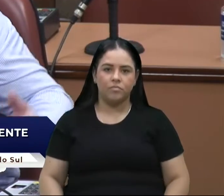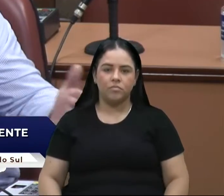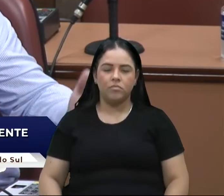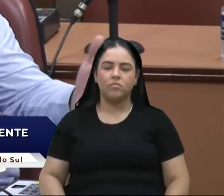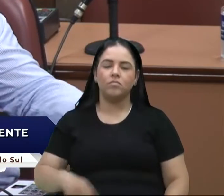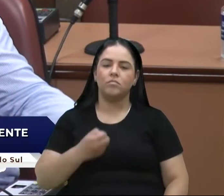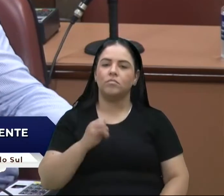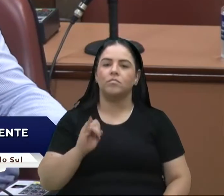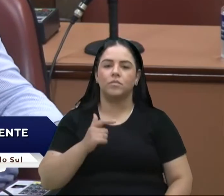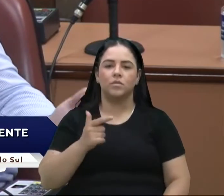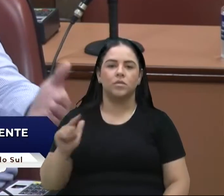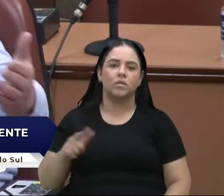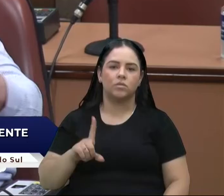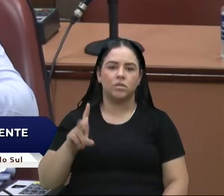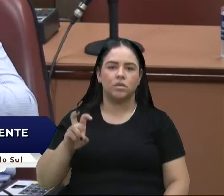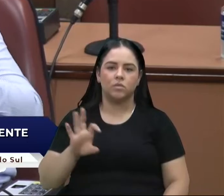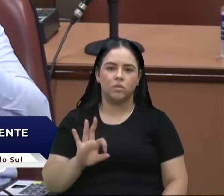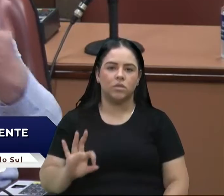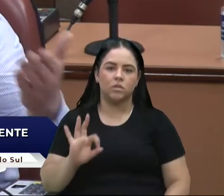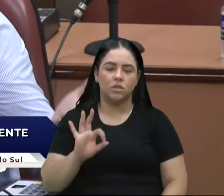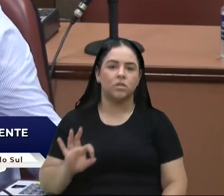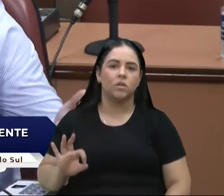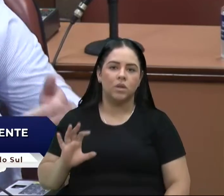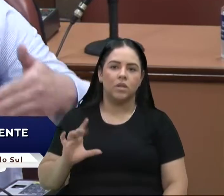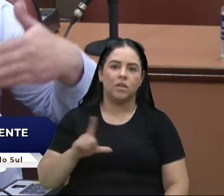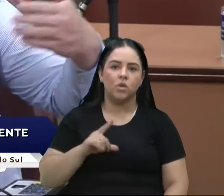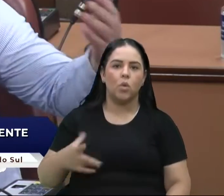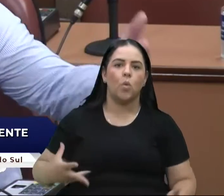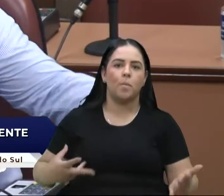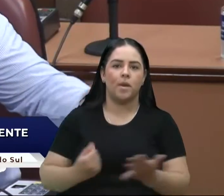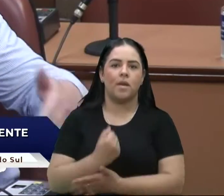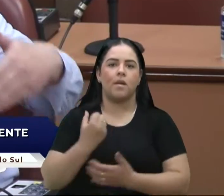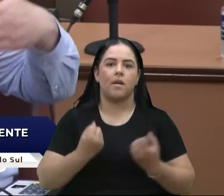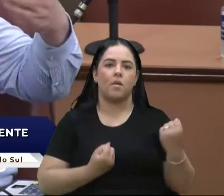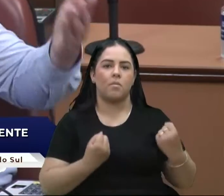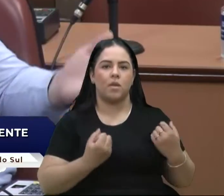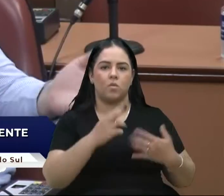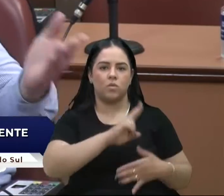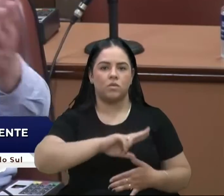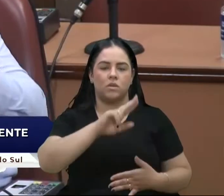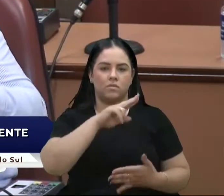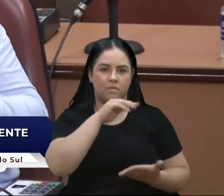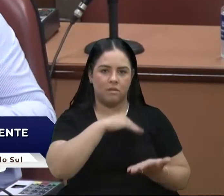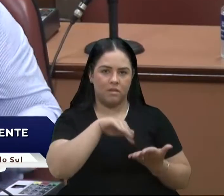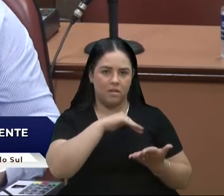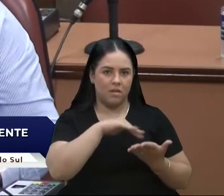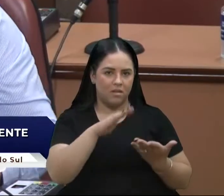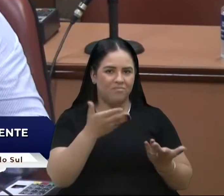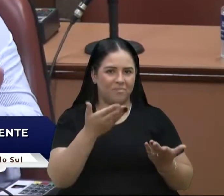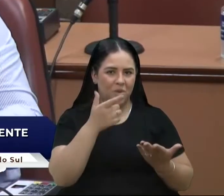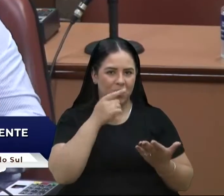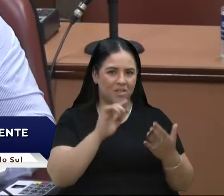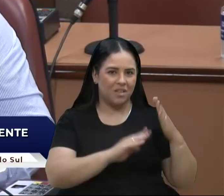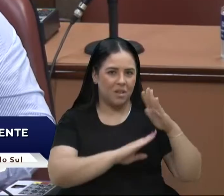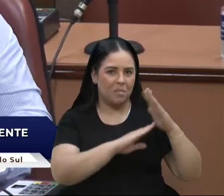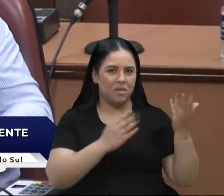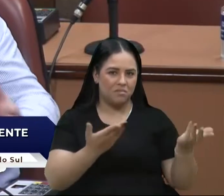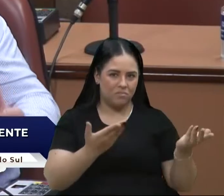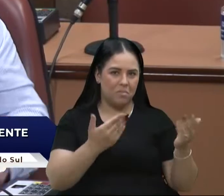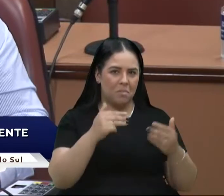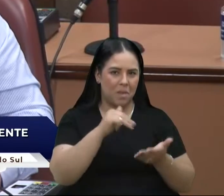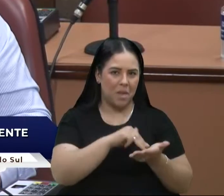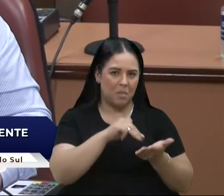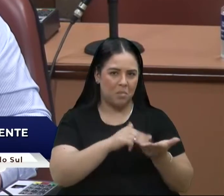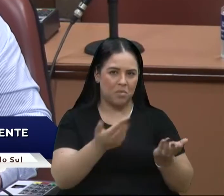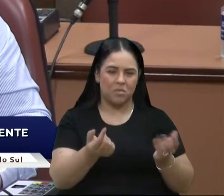investe constitucionalmente os 15% e necessita comprar um carro a uso do secretário, a uso da prefeitura para atingir esse índice mínimo,